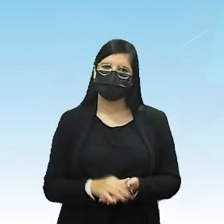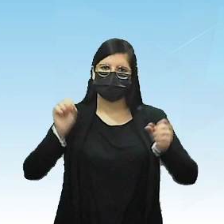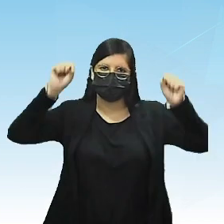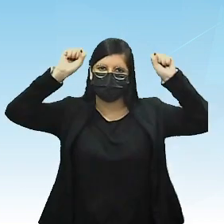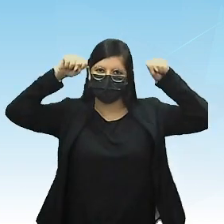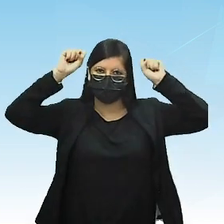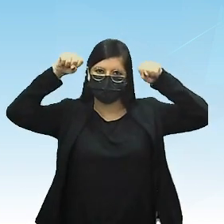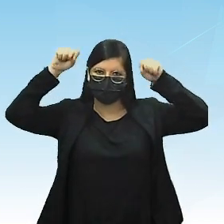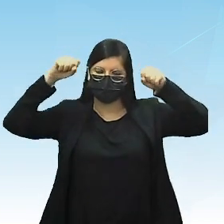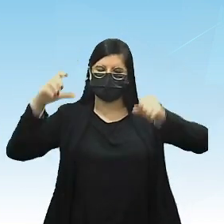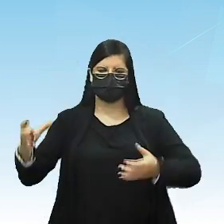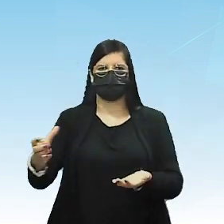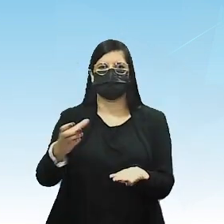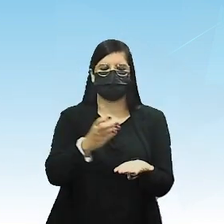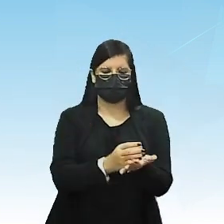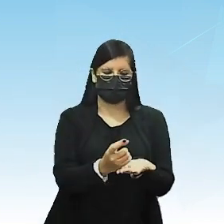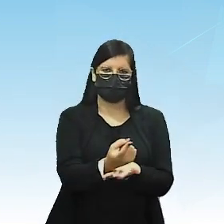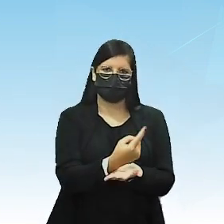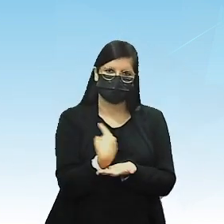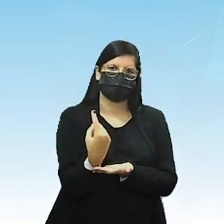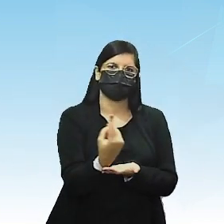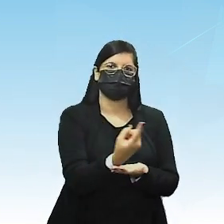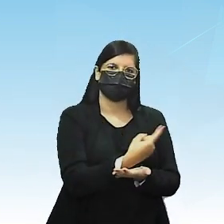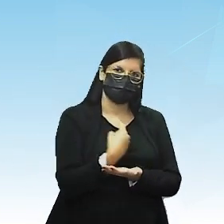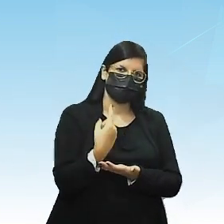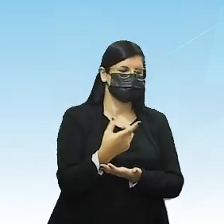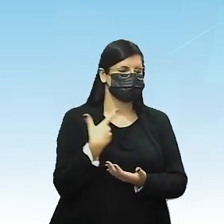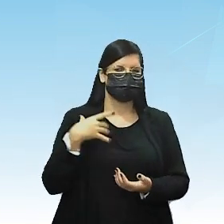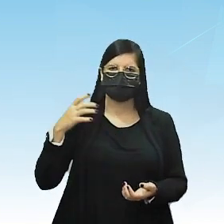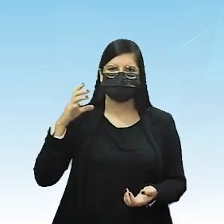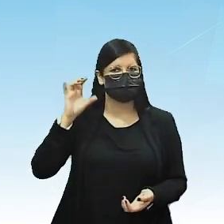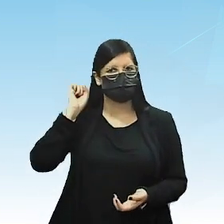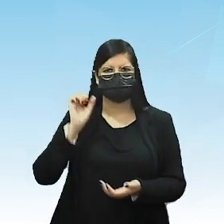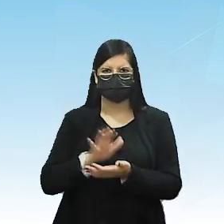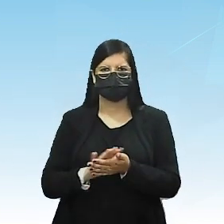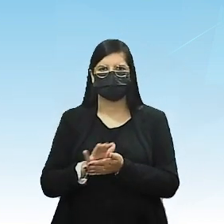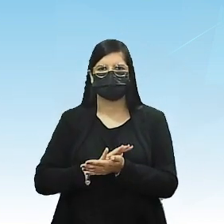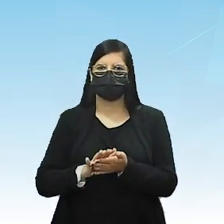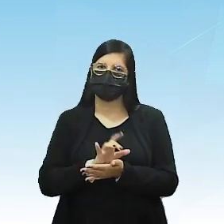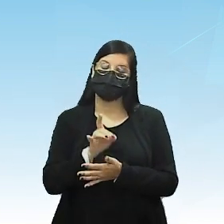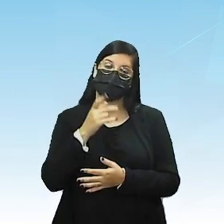da Xuxa, e girava ao contrário para ver se via, mas não via não. Mas era também uma